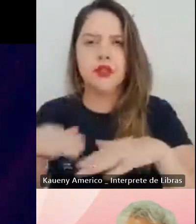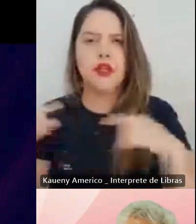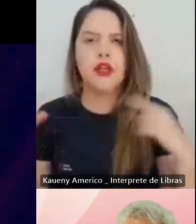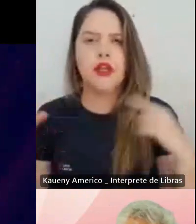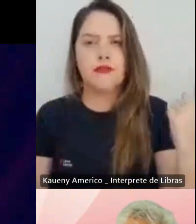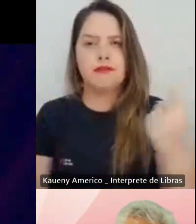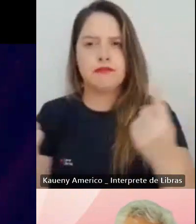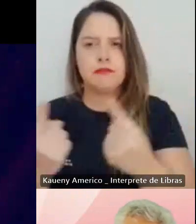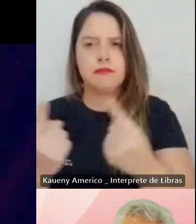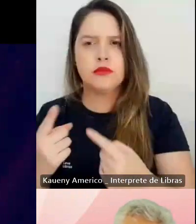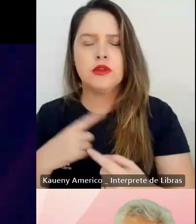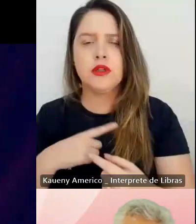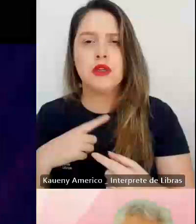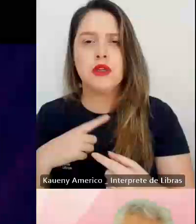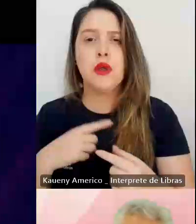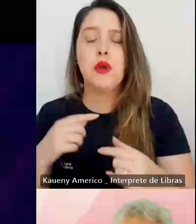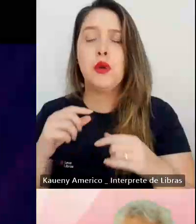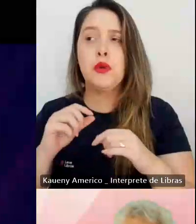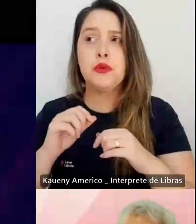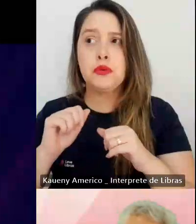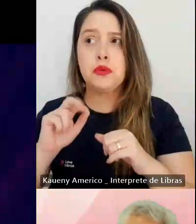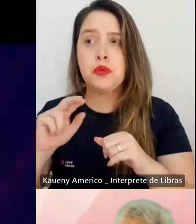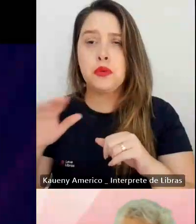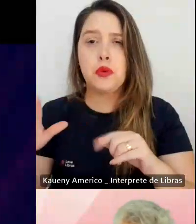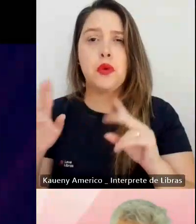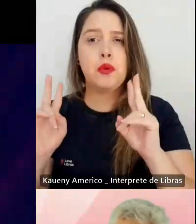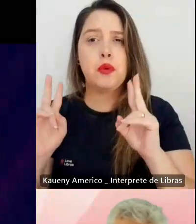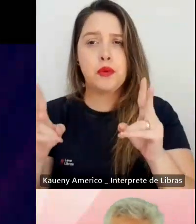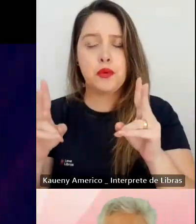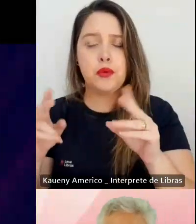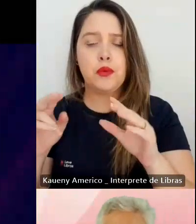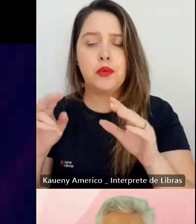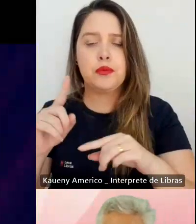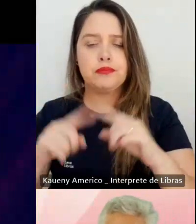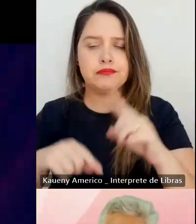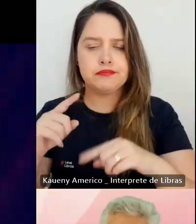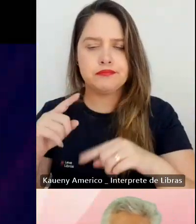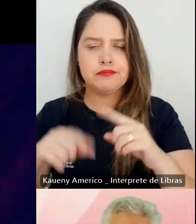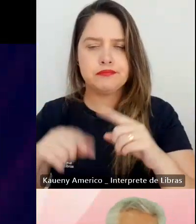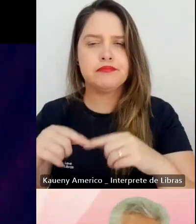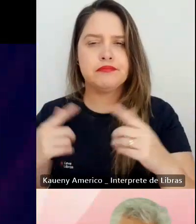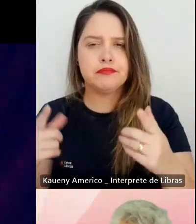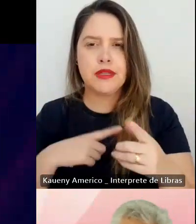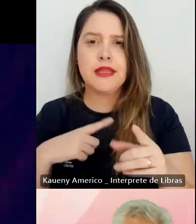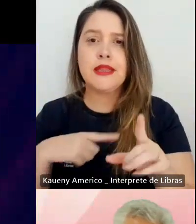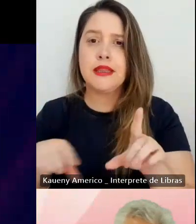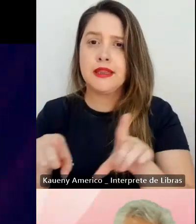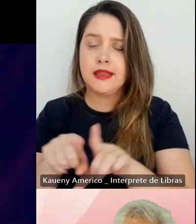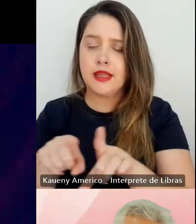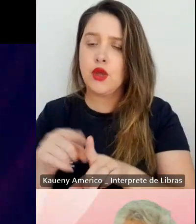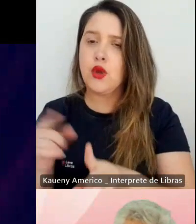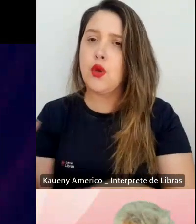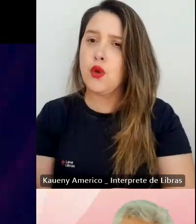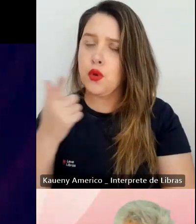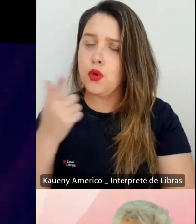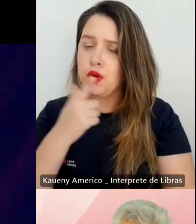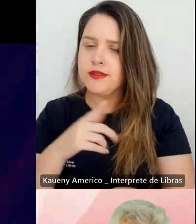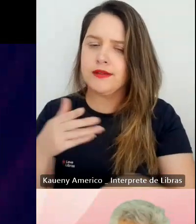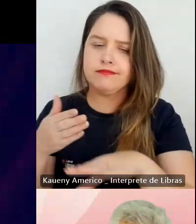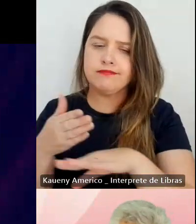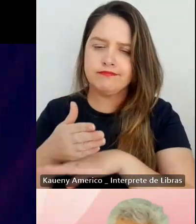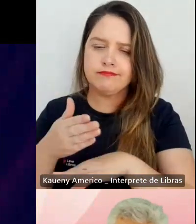lobular, ele surge no lóbulo produtor de leite e ele também consegue invadir a região, também